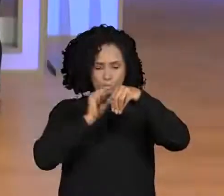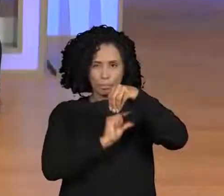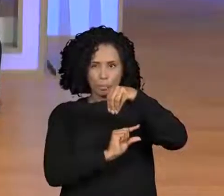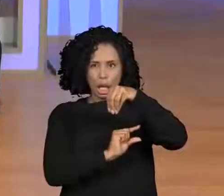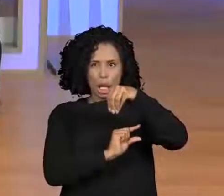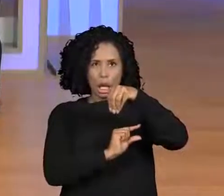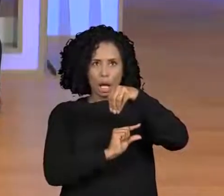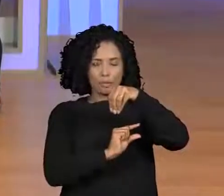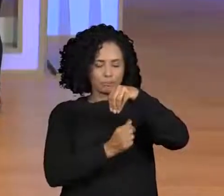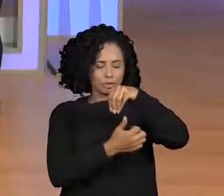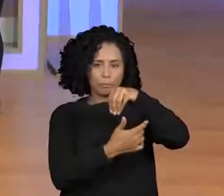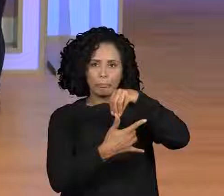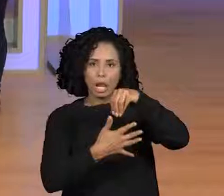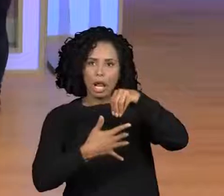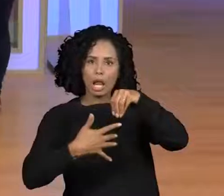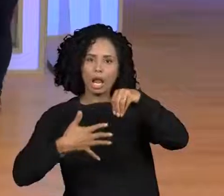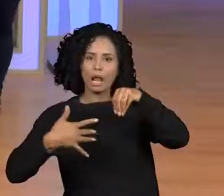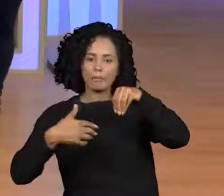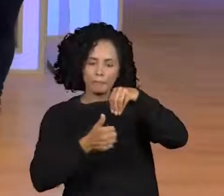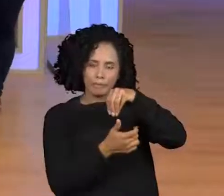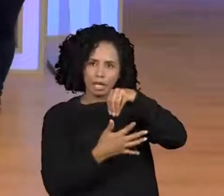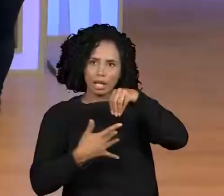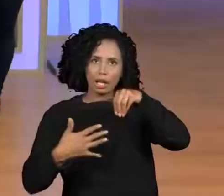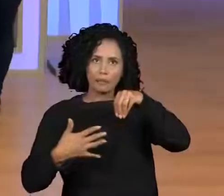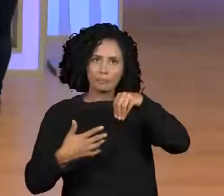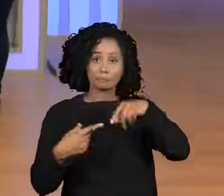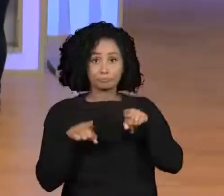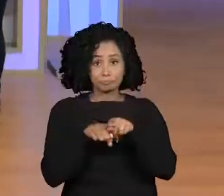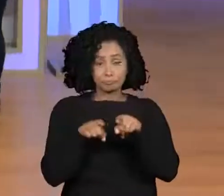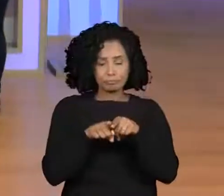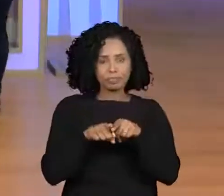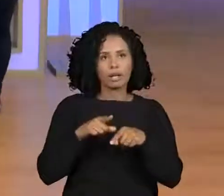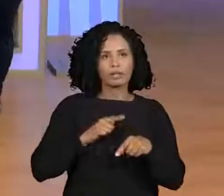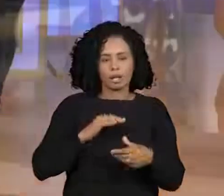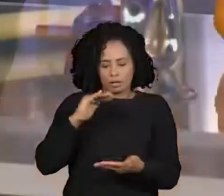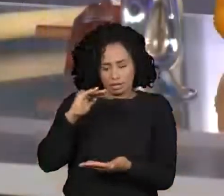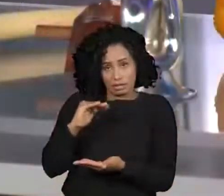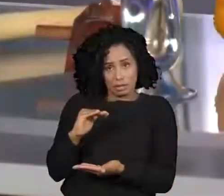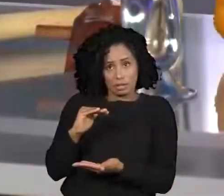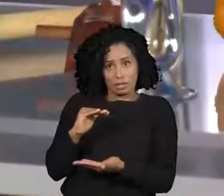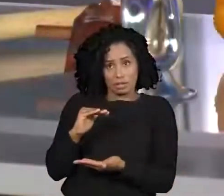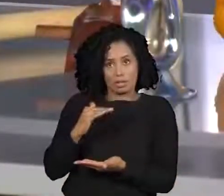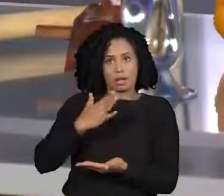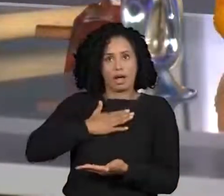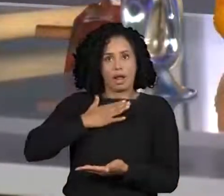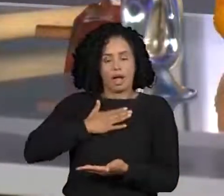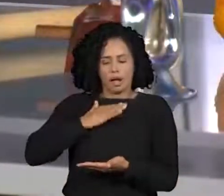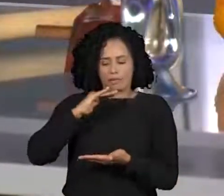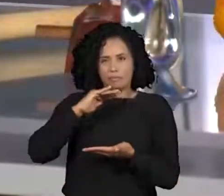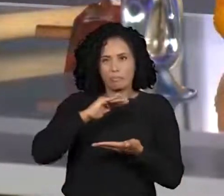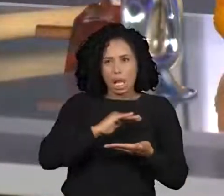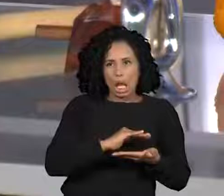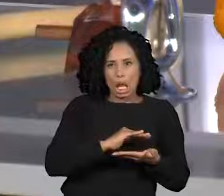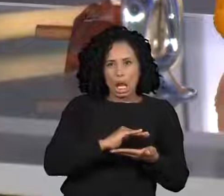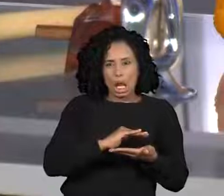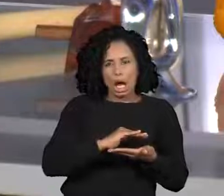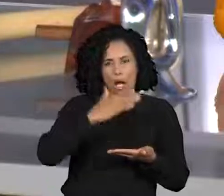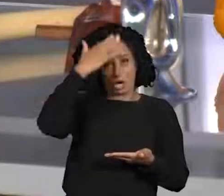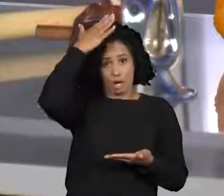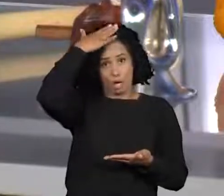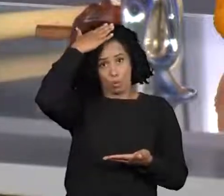nas nossas latinhas, a mesma coisa. A latinha maior, o som grave. Latinha menor,